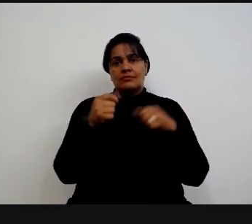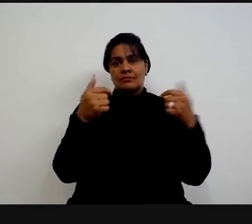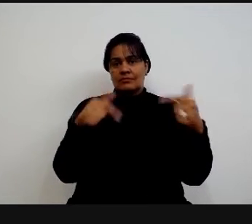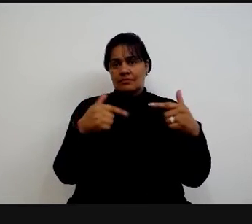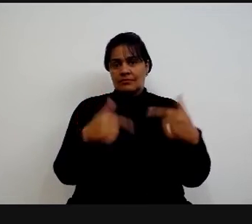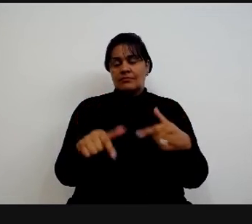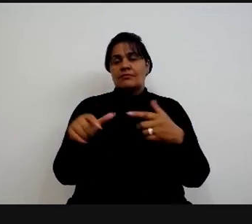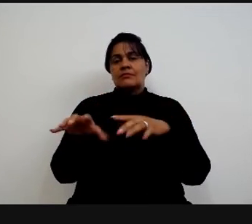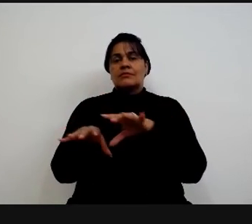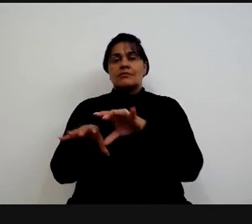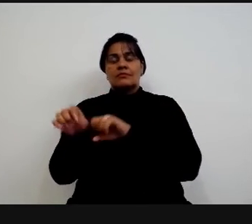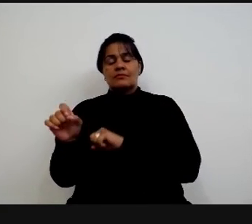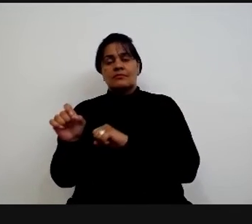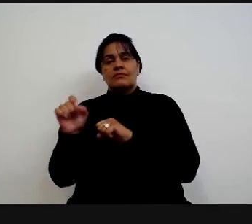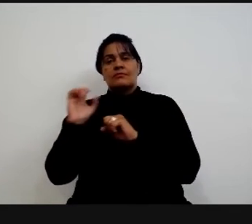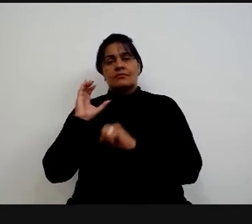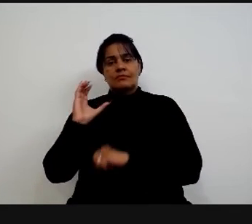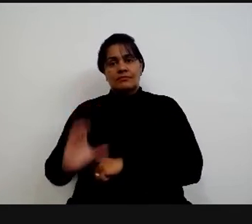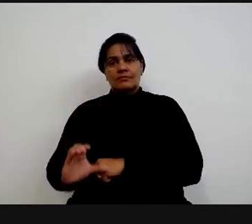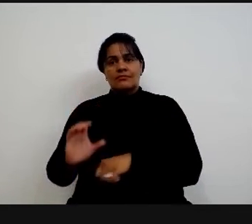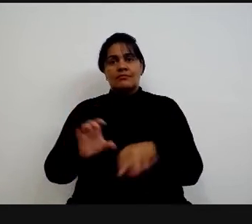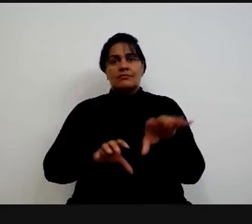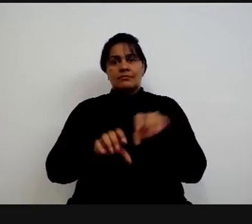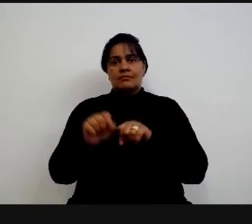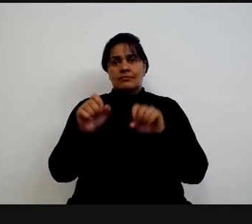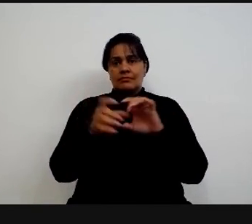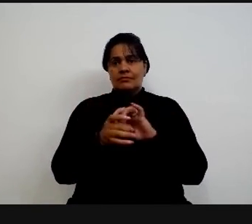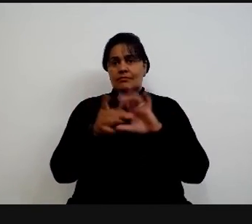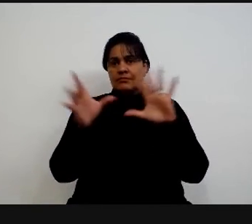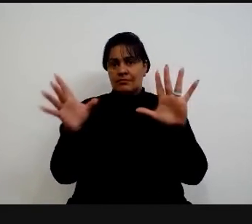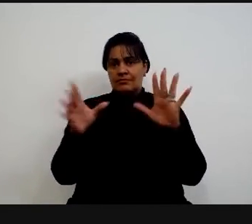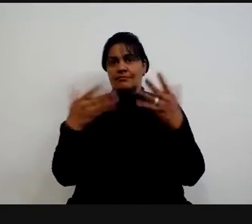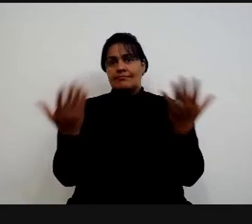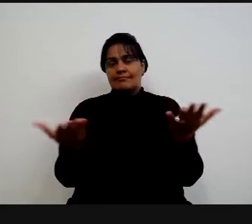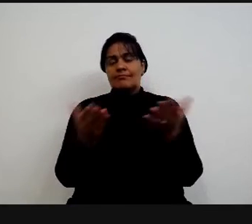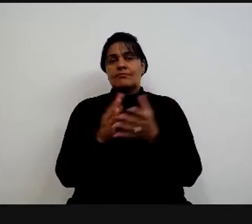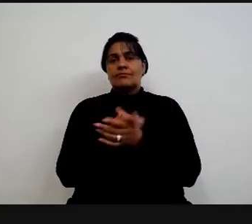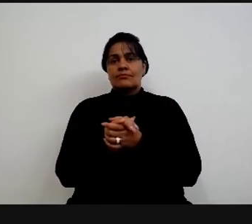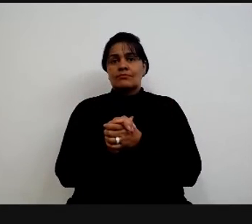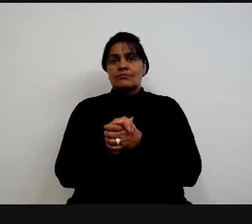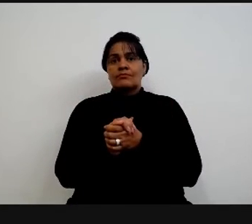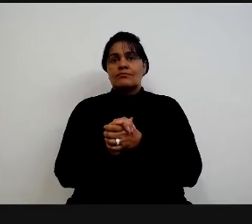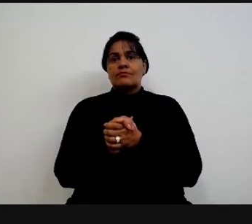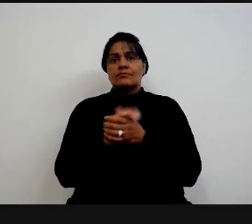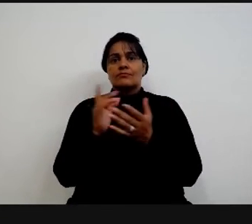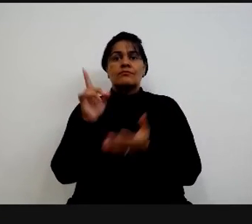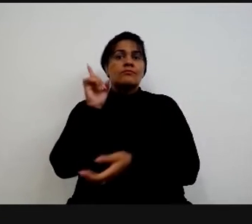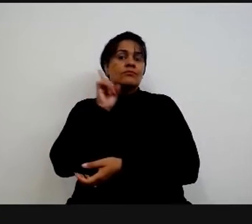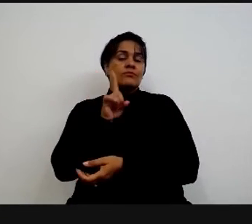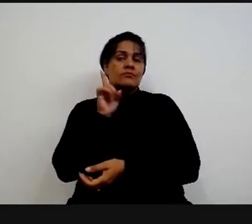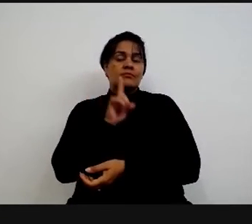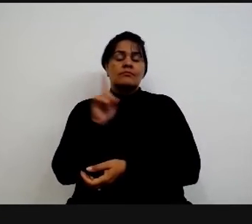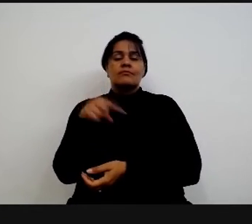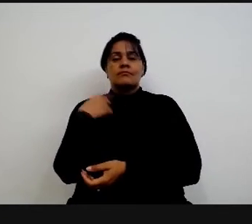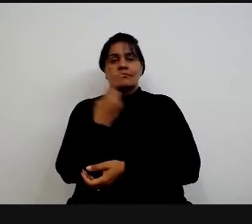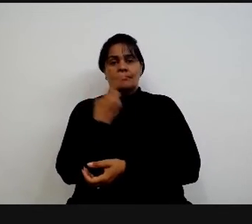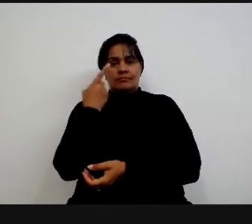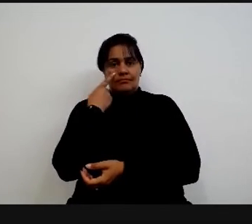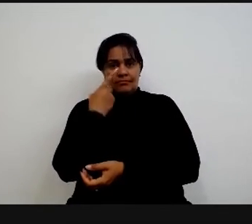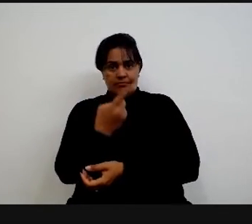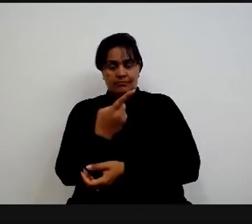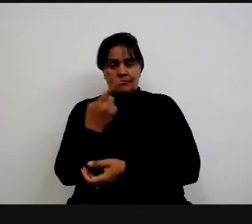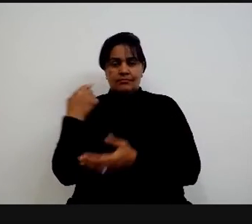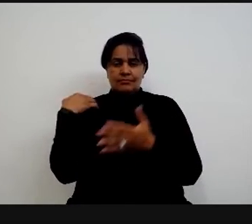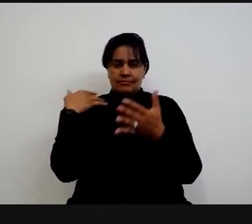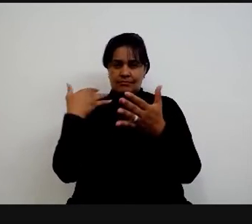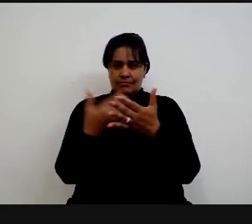para a cidadania e a formação para a democracia. Nos Estados Unidos, vimos recentemente que a tentativa